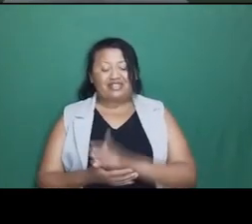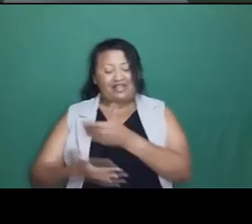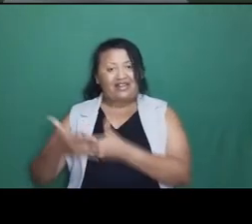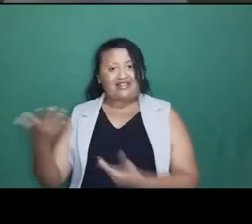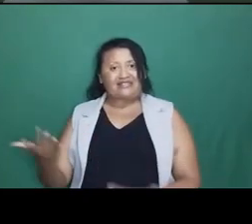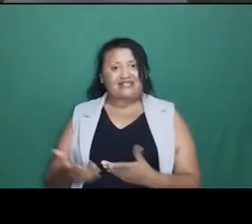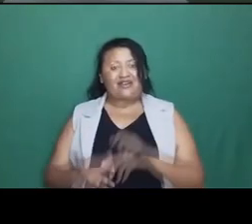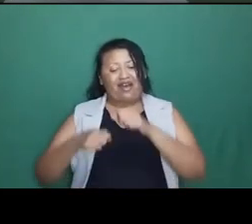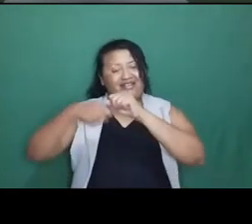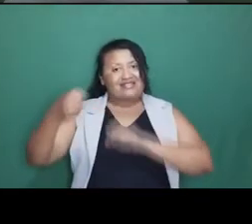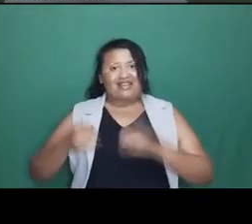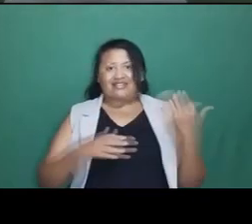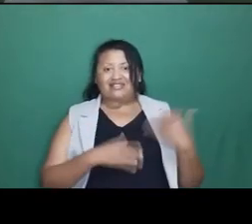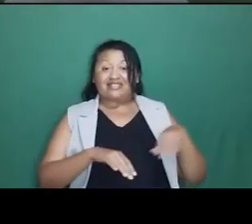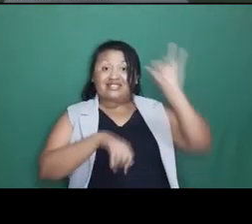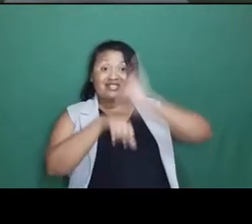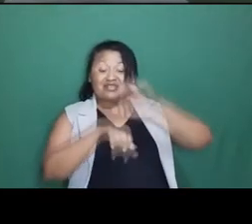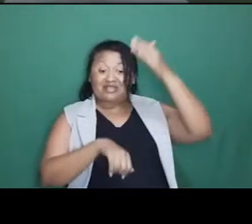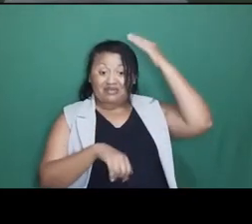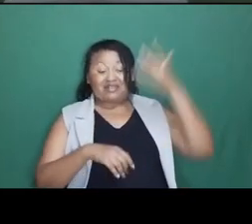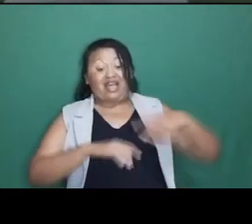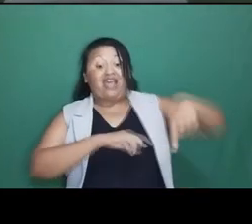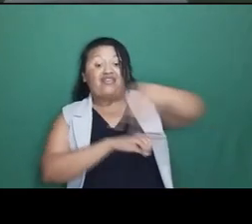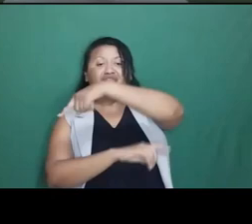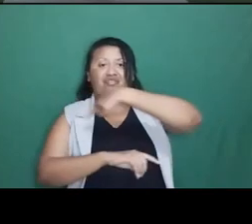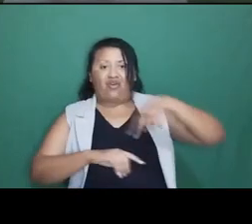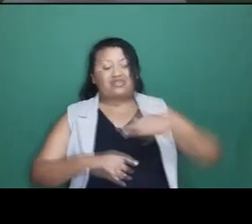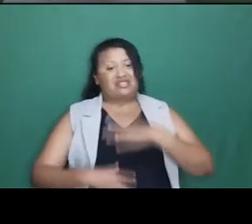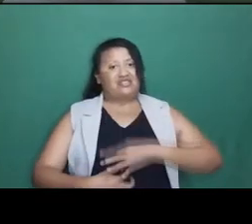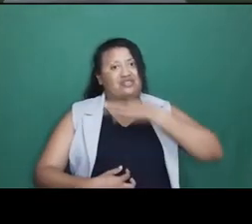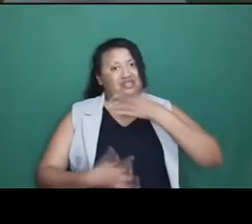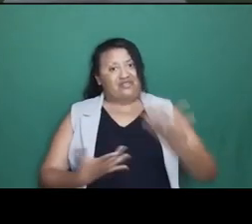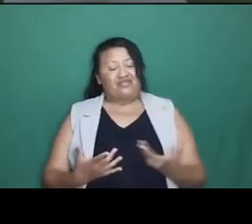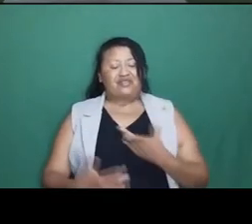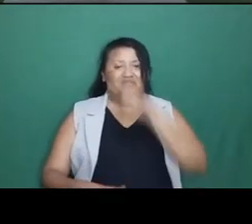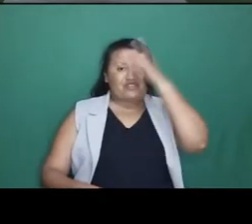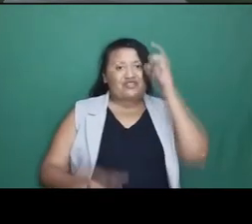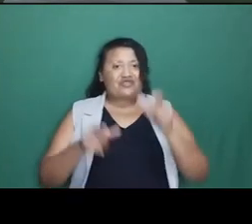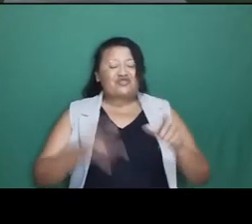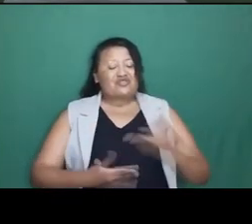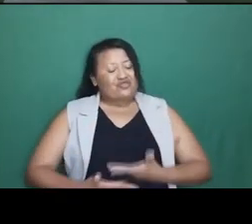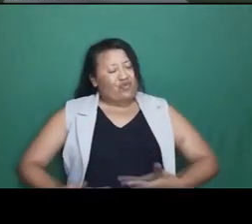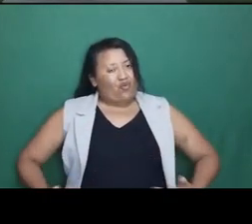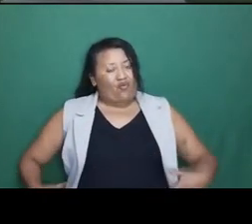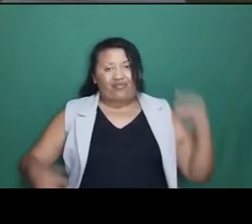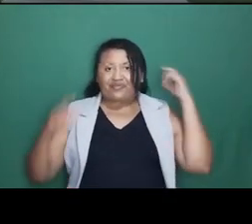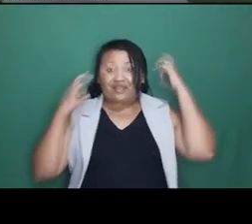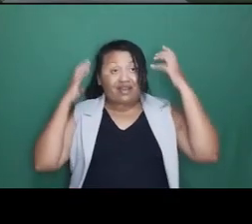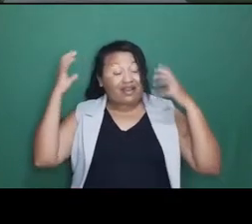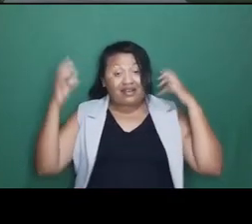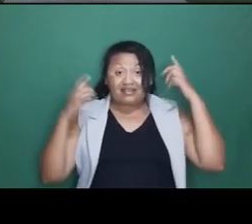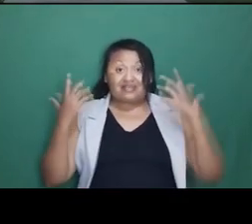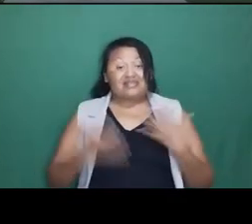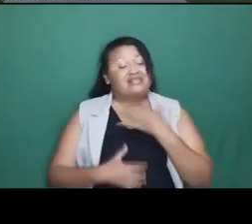deles né pessoas famintas passando fome desesperada pedindo comida o